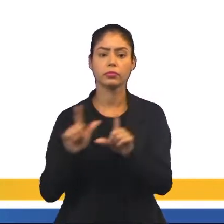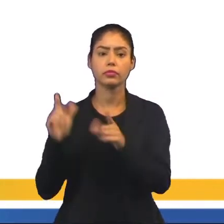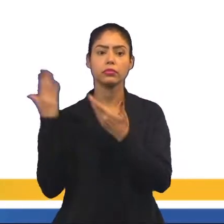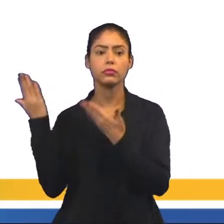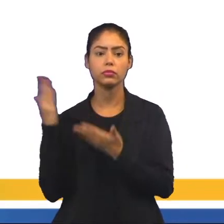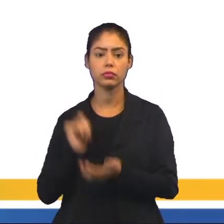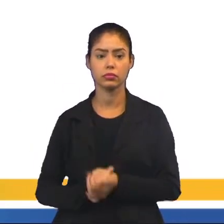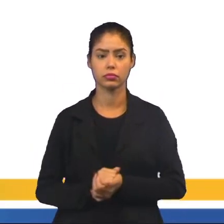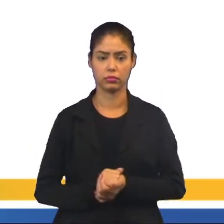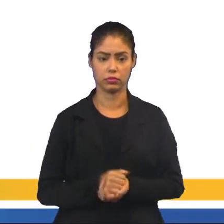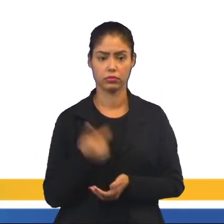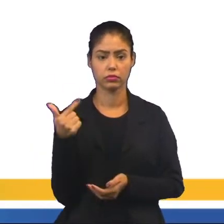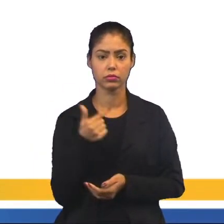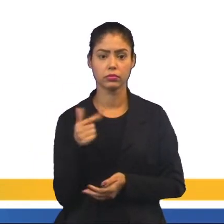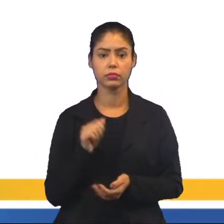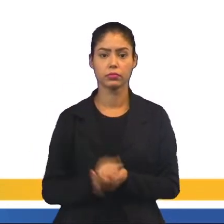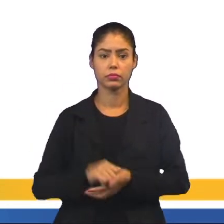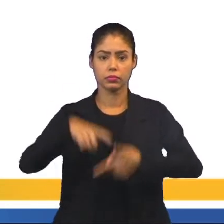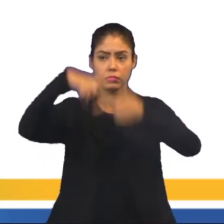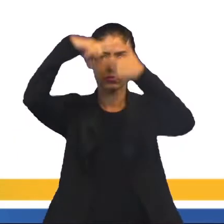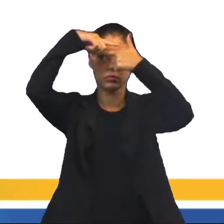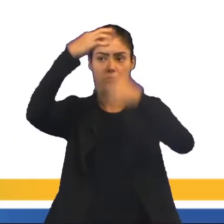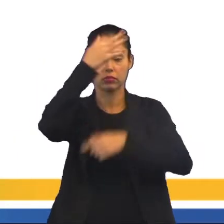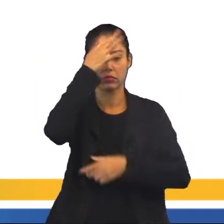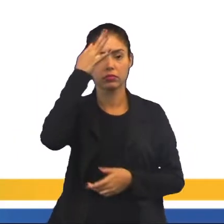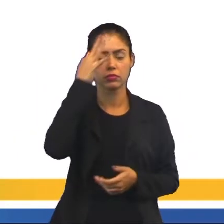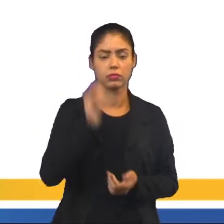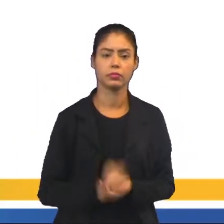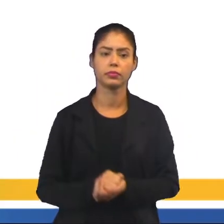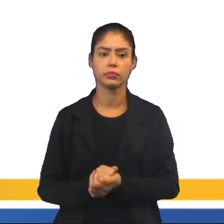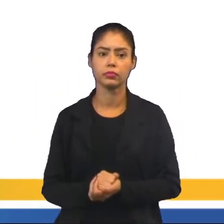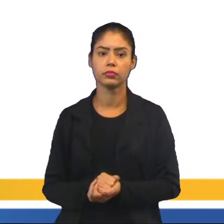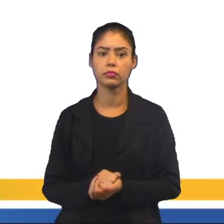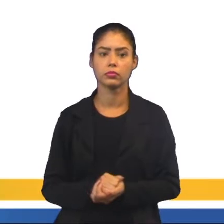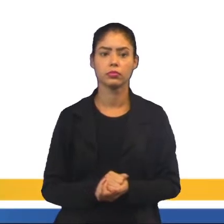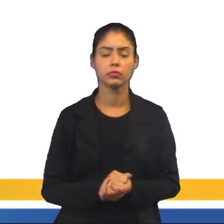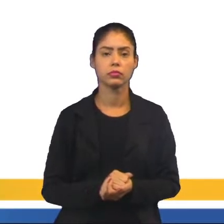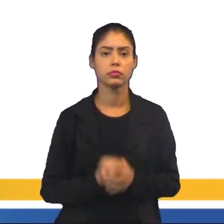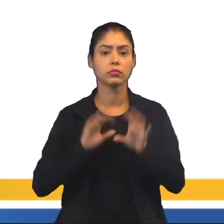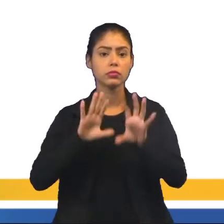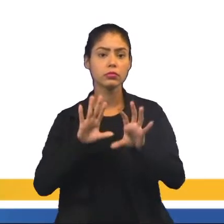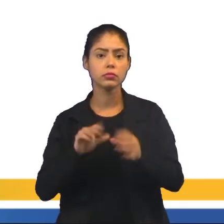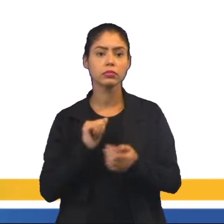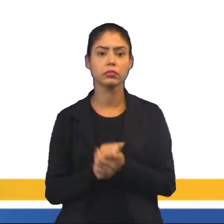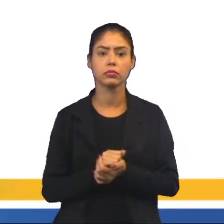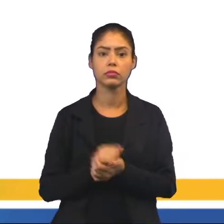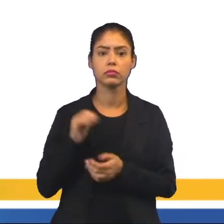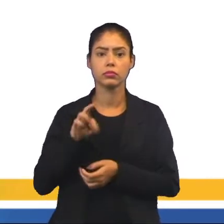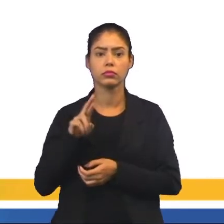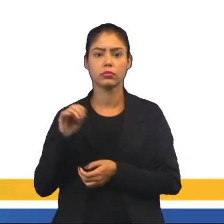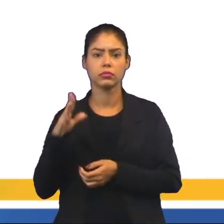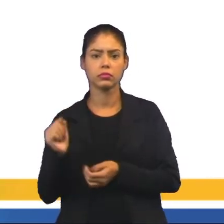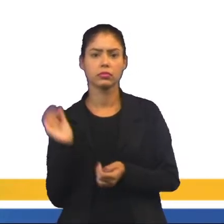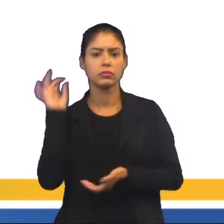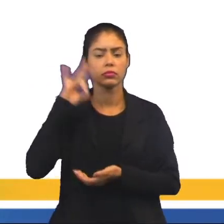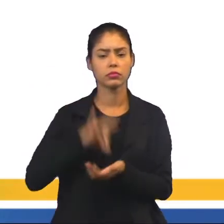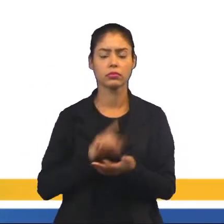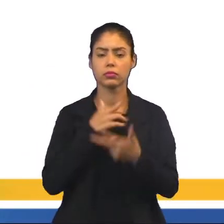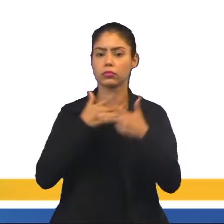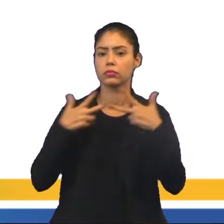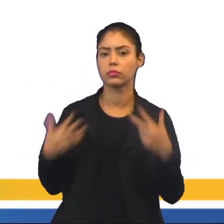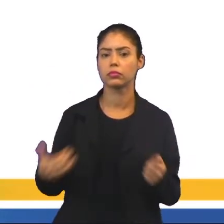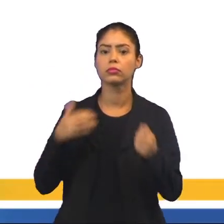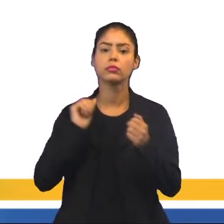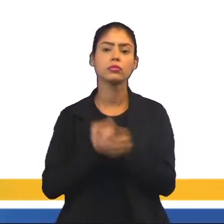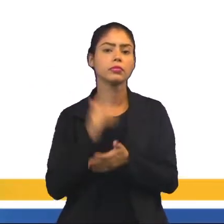vamos estar vendo no slide 2, alienação na filosofia, tá? Então, isso acarreta uma mistificação